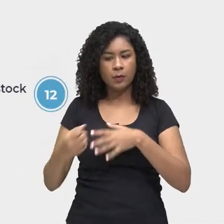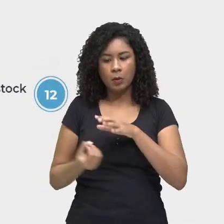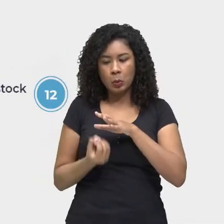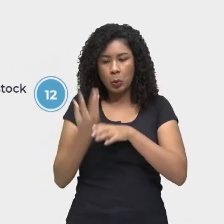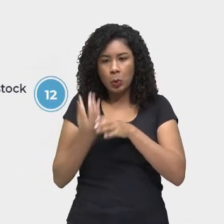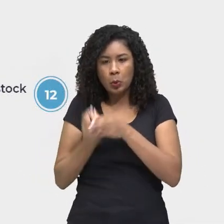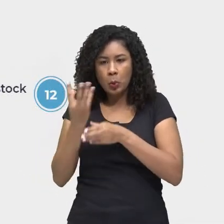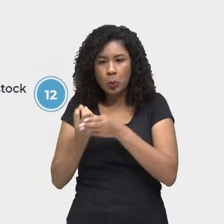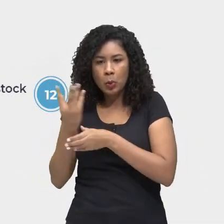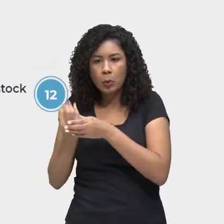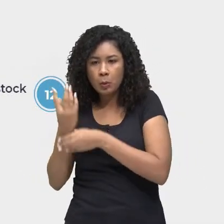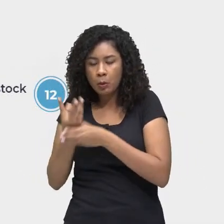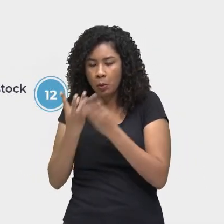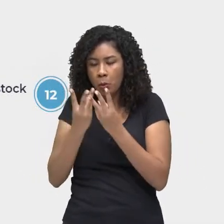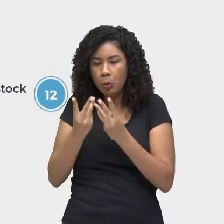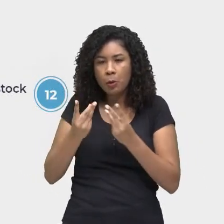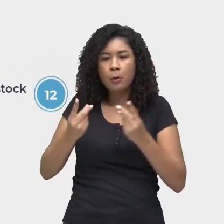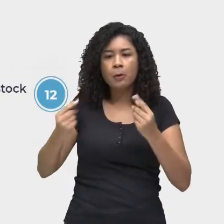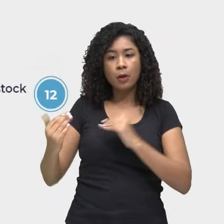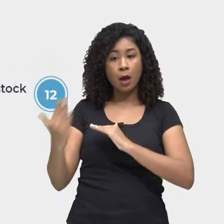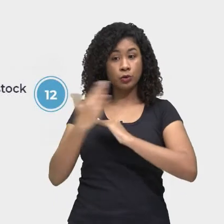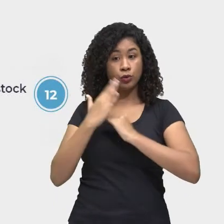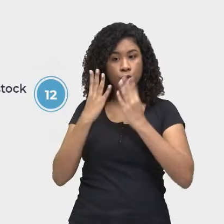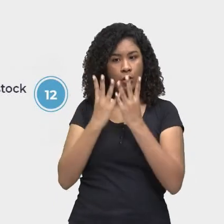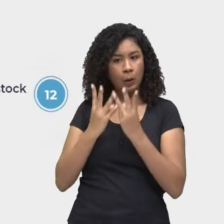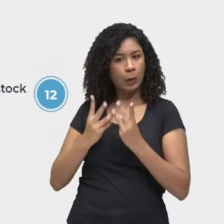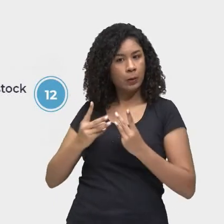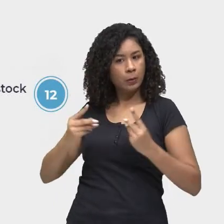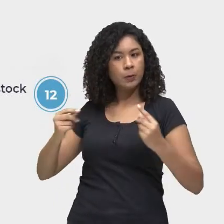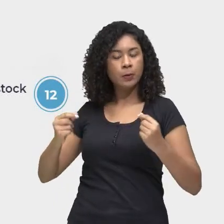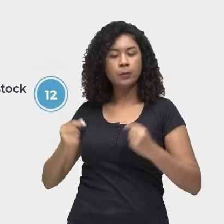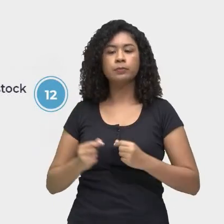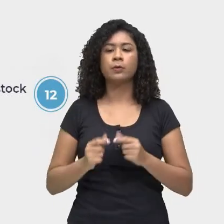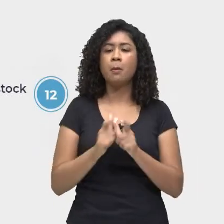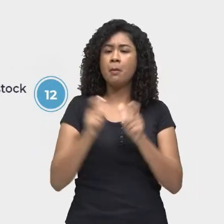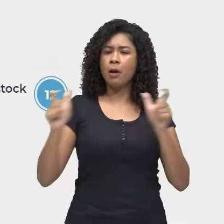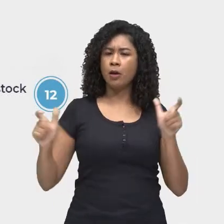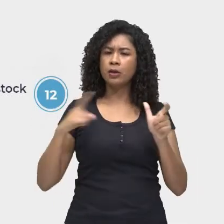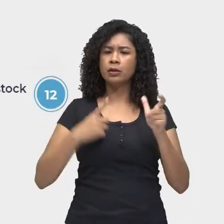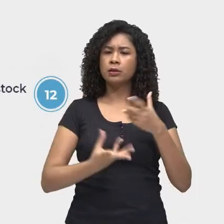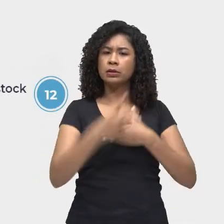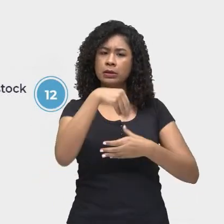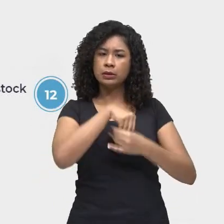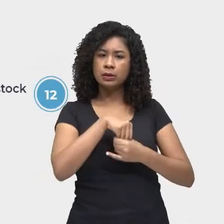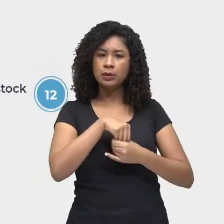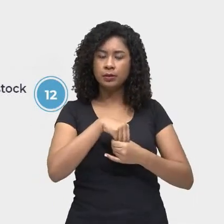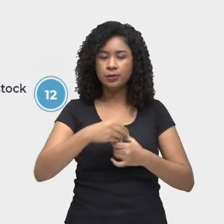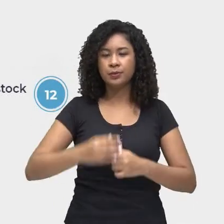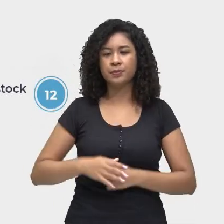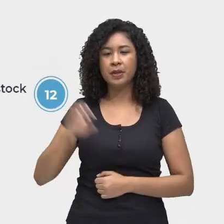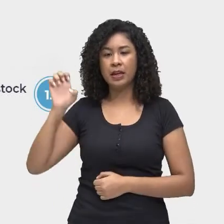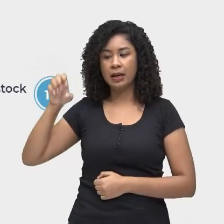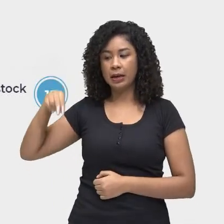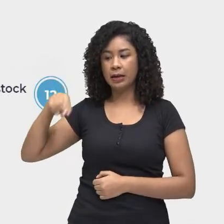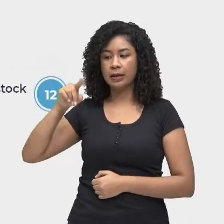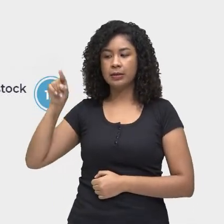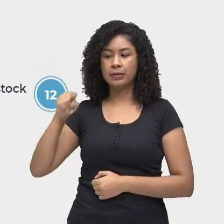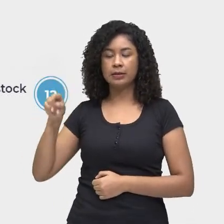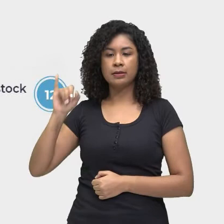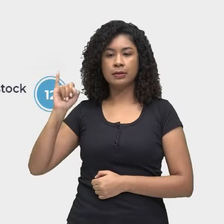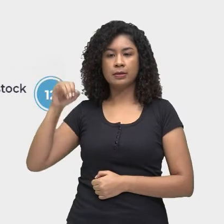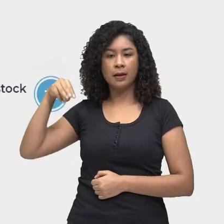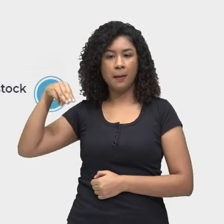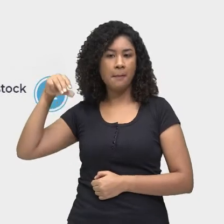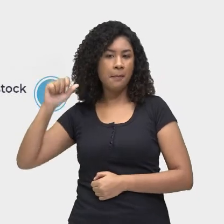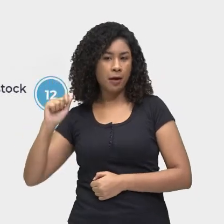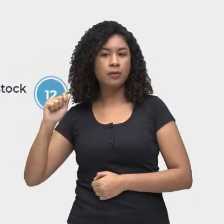substâncias que ajudam na digestão. A maioria possui enzimas, que são proteínas que vão acelerar o processo de